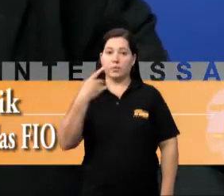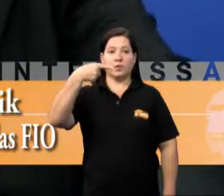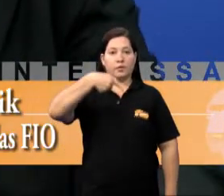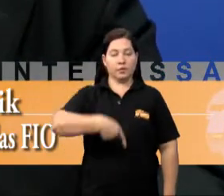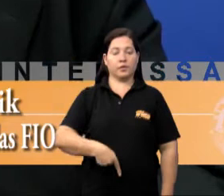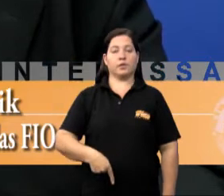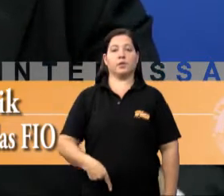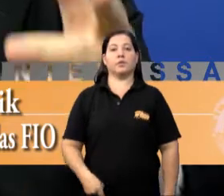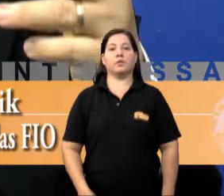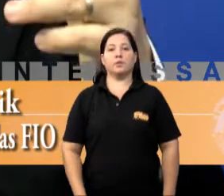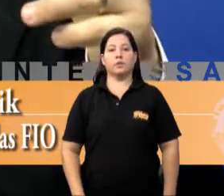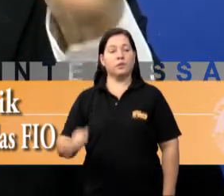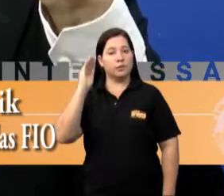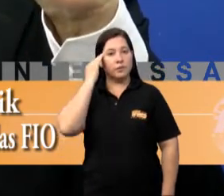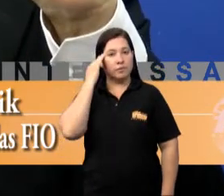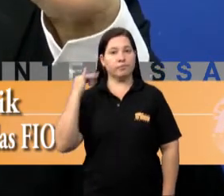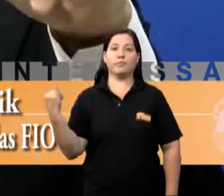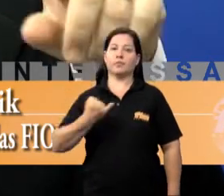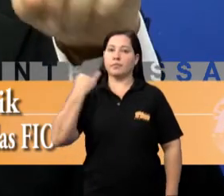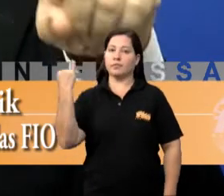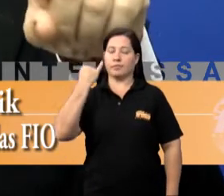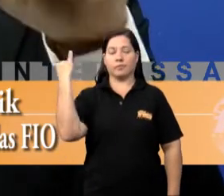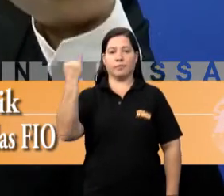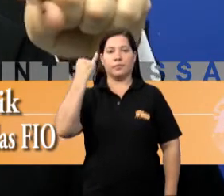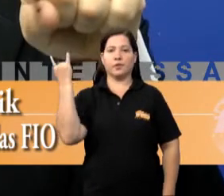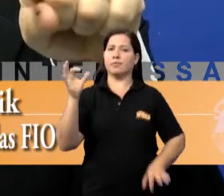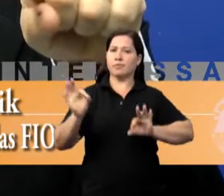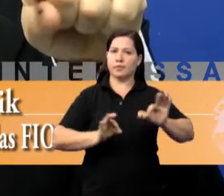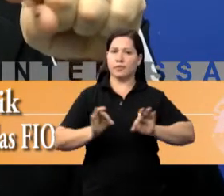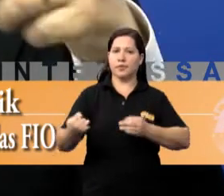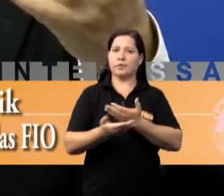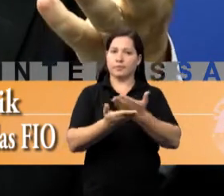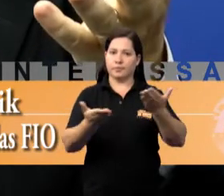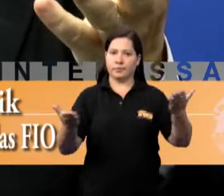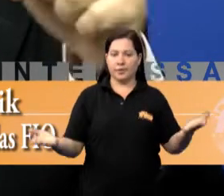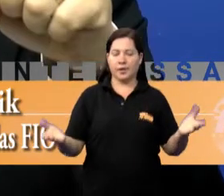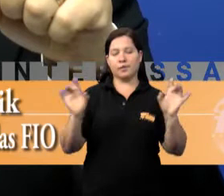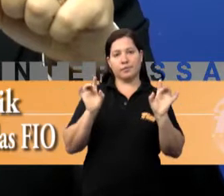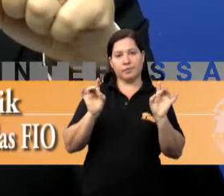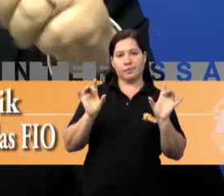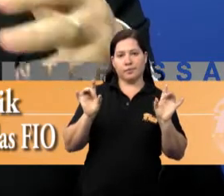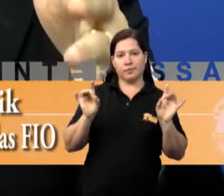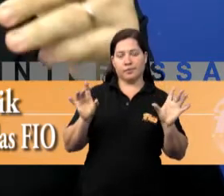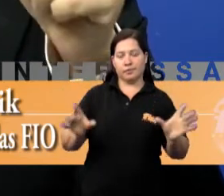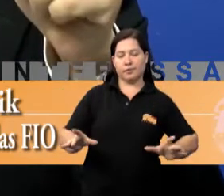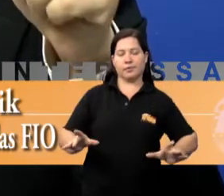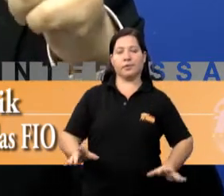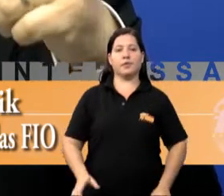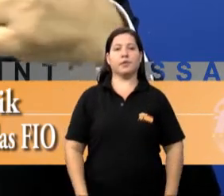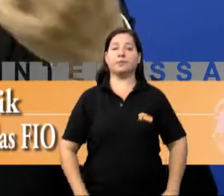Bem-vindos a mais um Vamos ao que Interessa, aquele programa que traz para você especialistas para